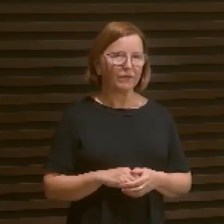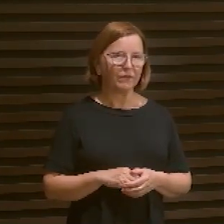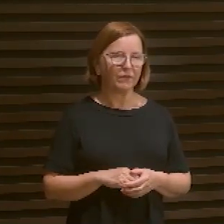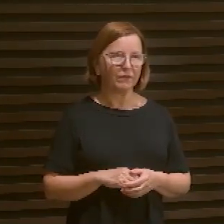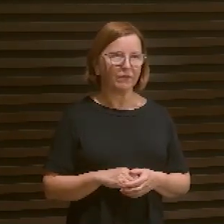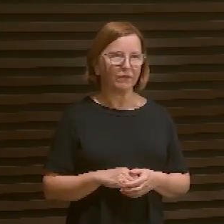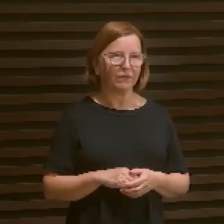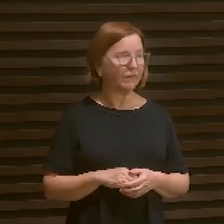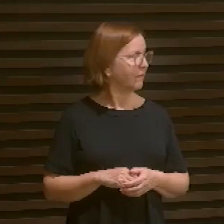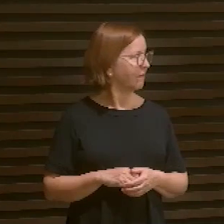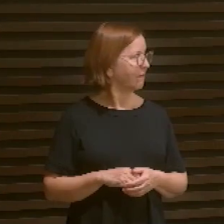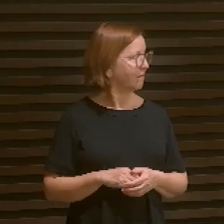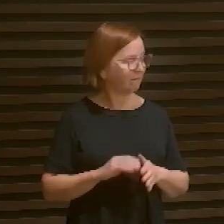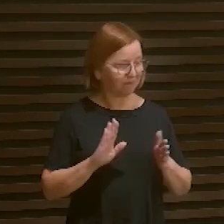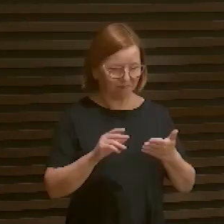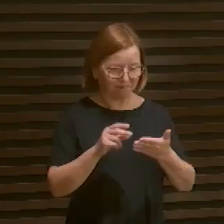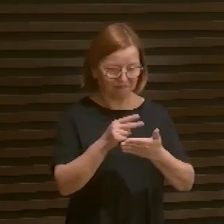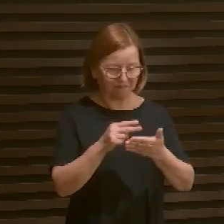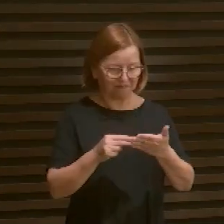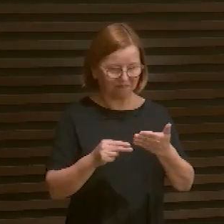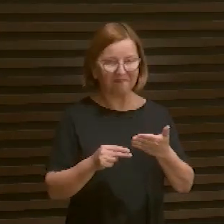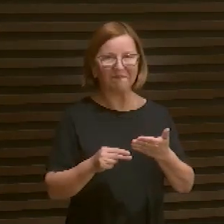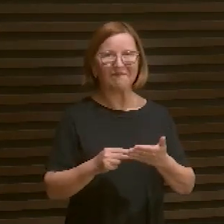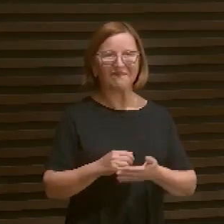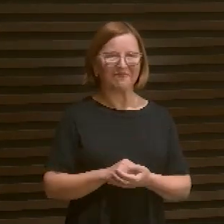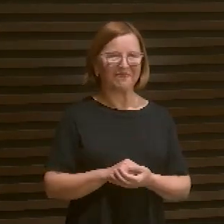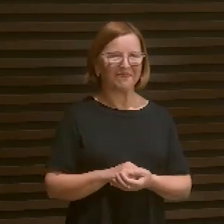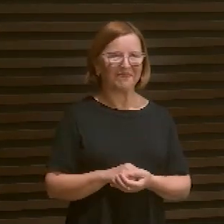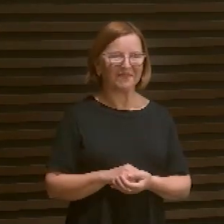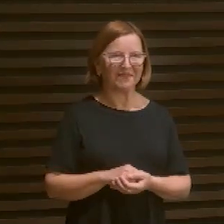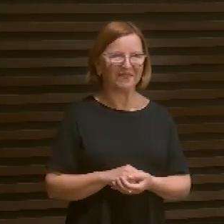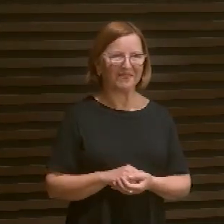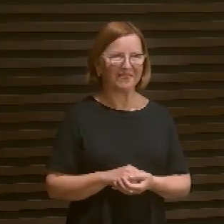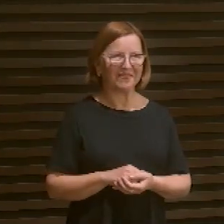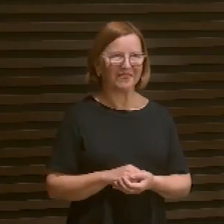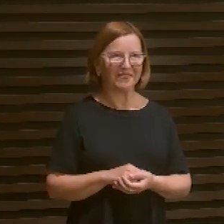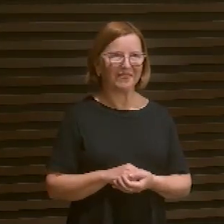Deixa eu puxar a memória aqui.